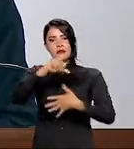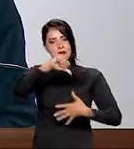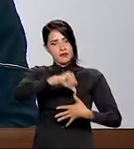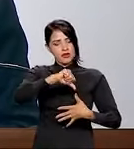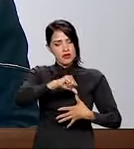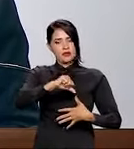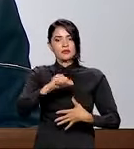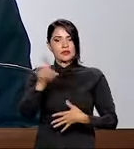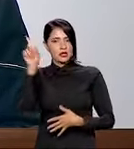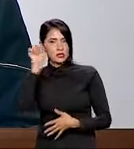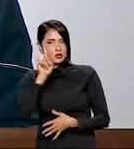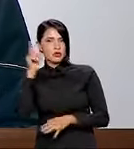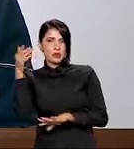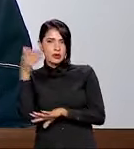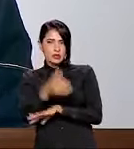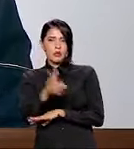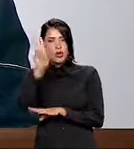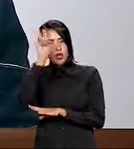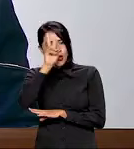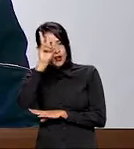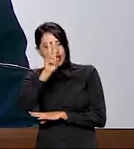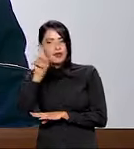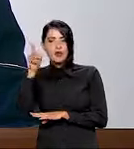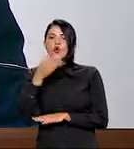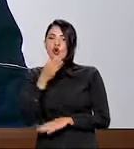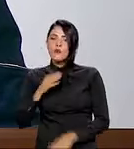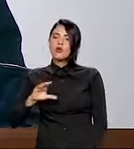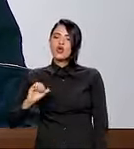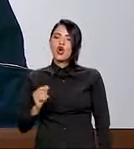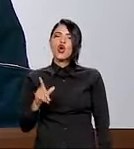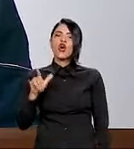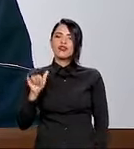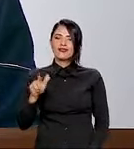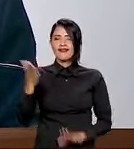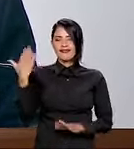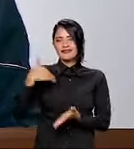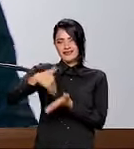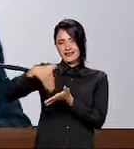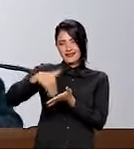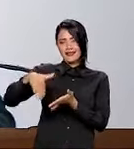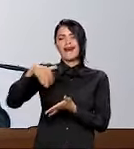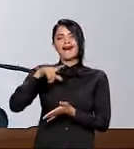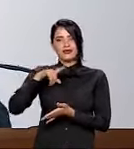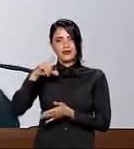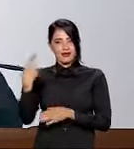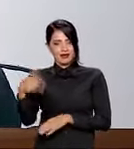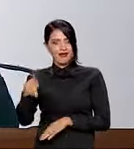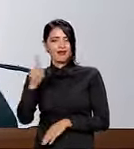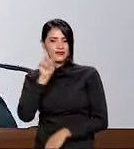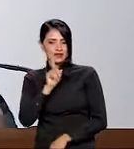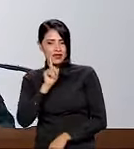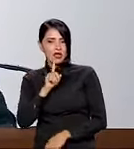Dos Estados Unidos participou, eu lembro que o Colin Powell, que era secretário de Estado, e contra a má vontade de